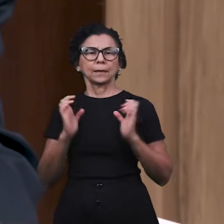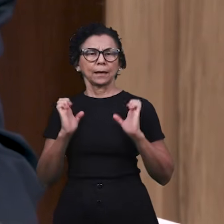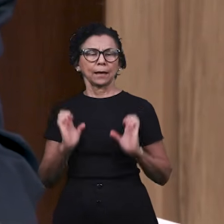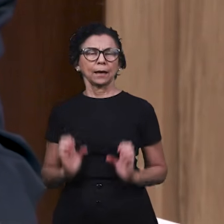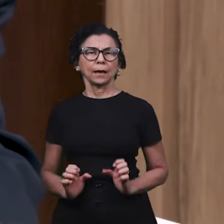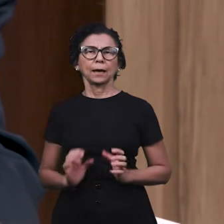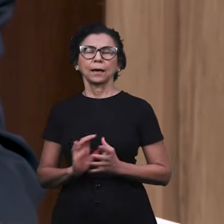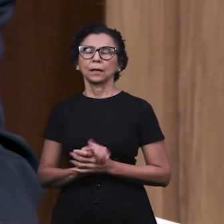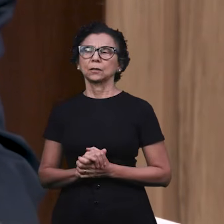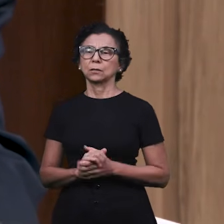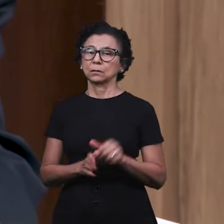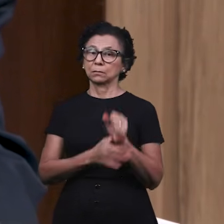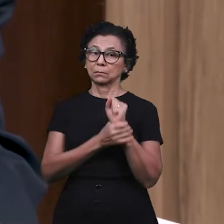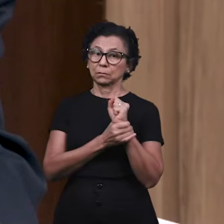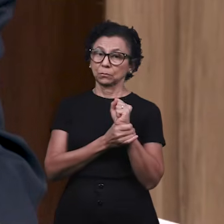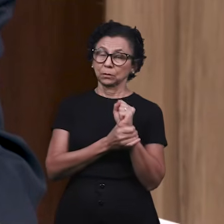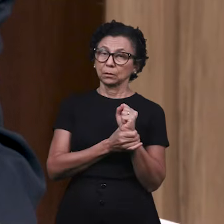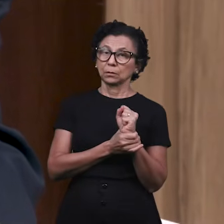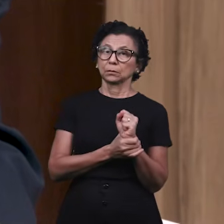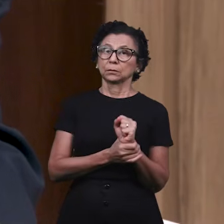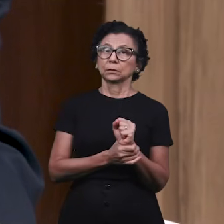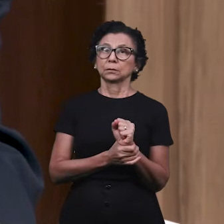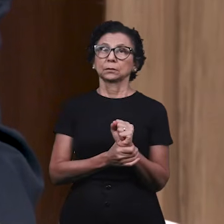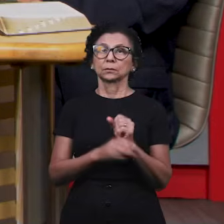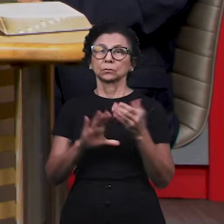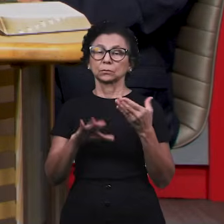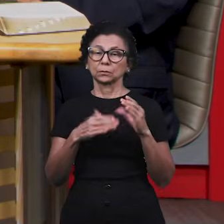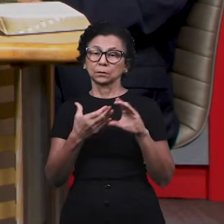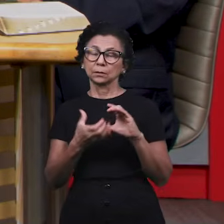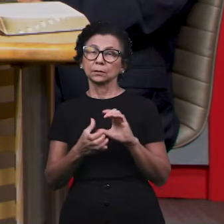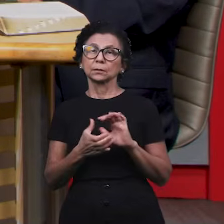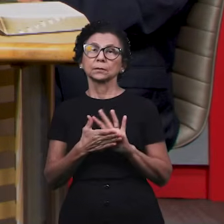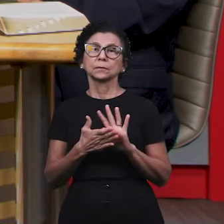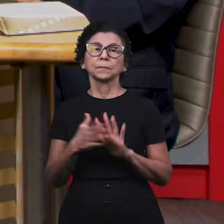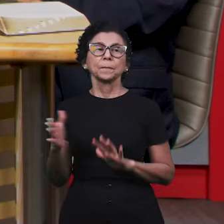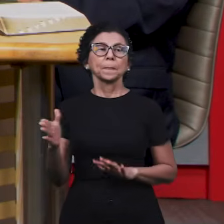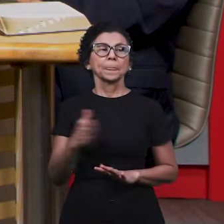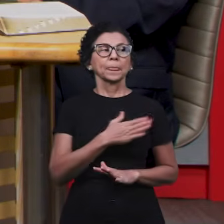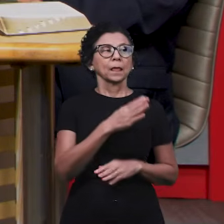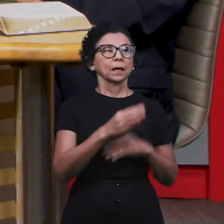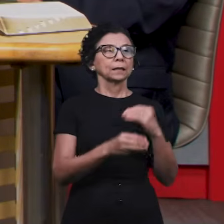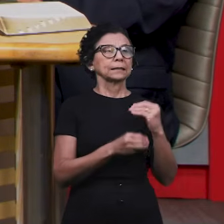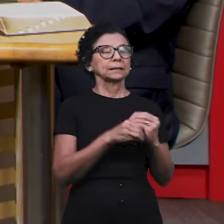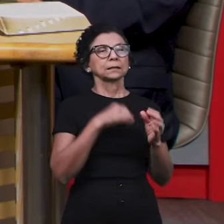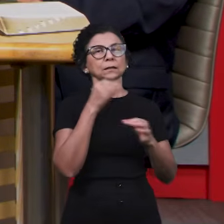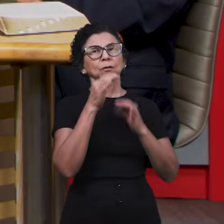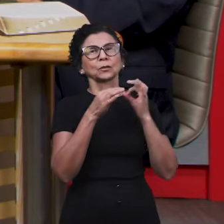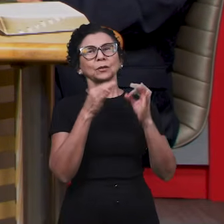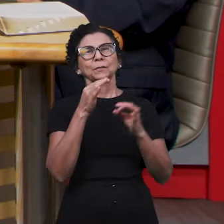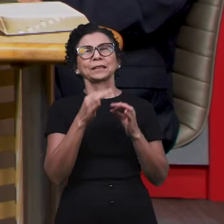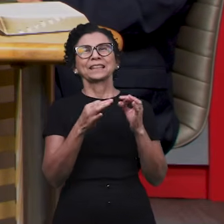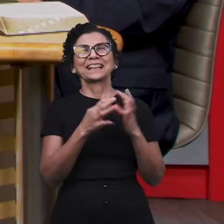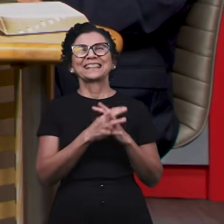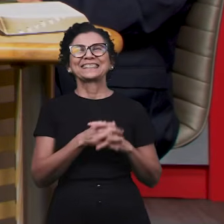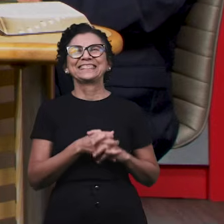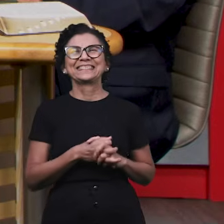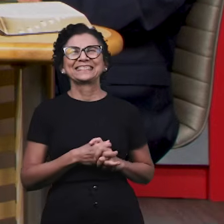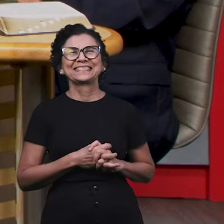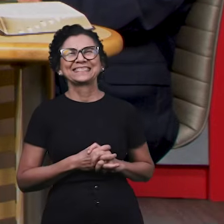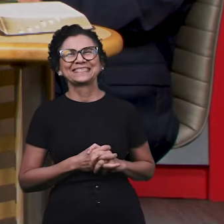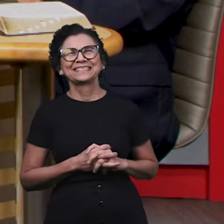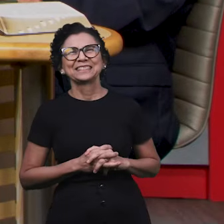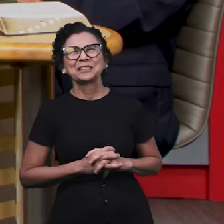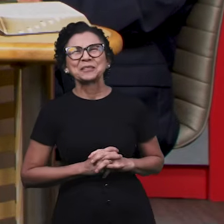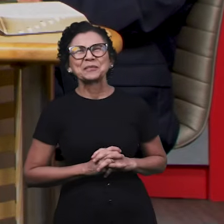segurança nos louvores e tudo, né? Muito bom. Eu vou fazer um comentário em cima disso. Outro dia eu vi... Antes da Ana Lúcia falar. Eu